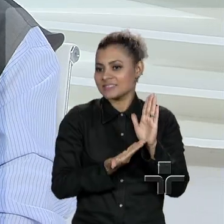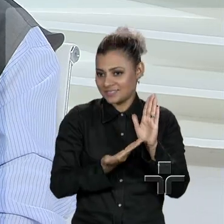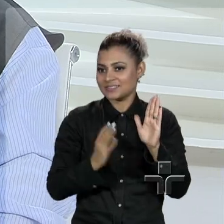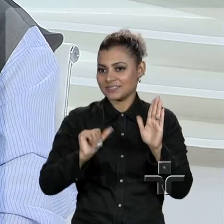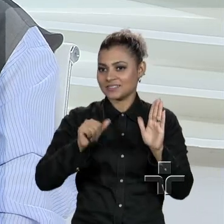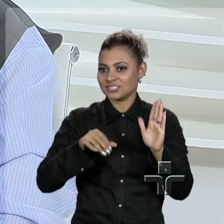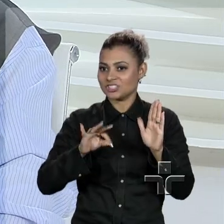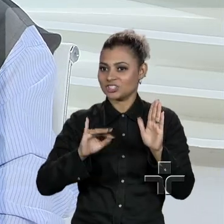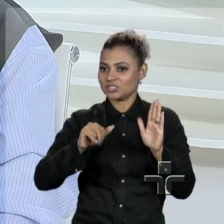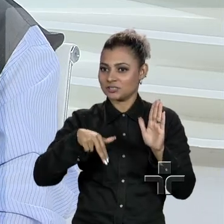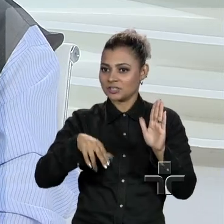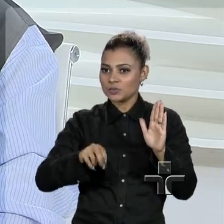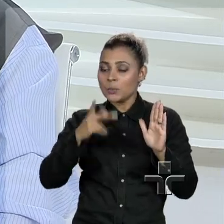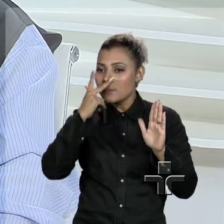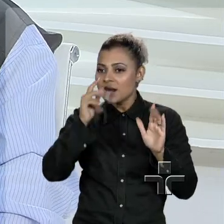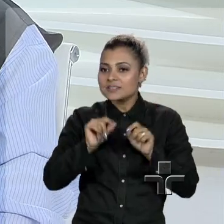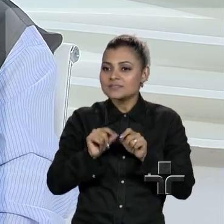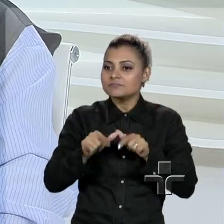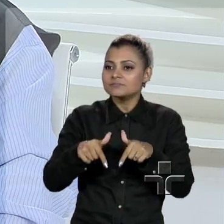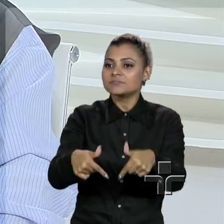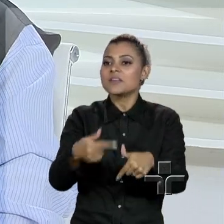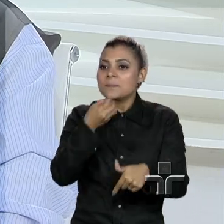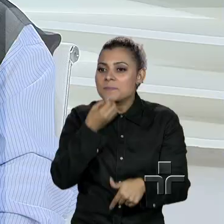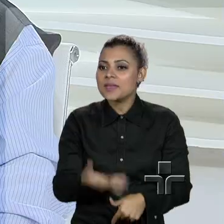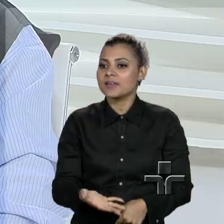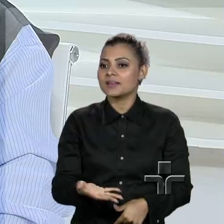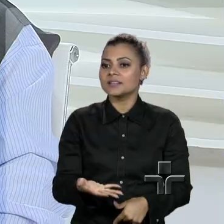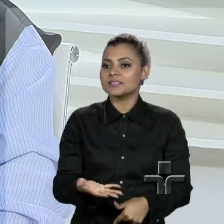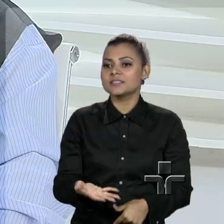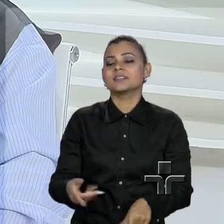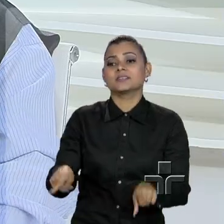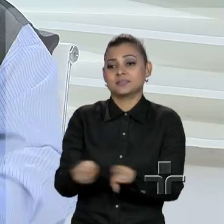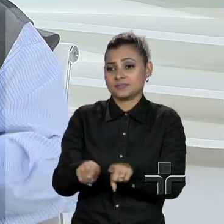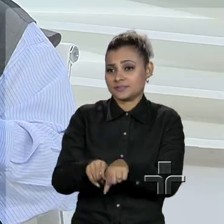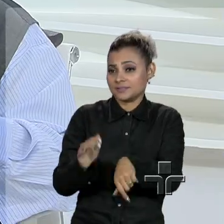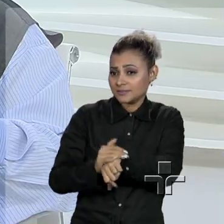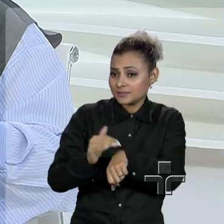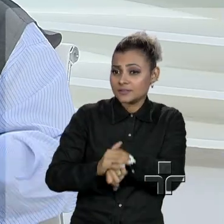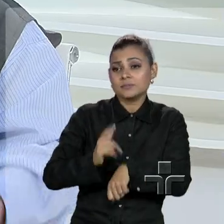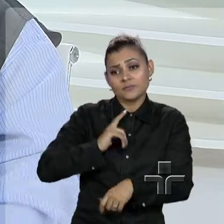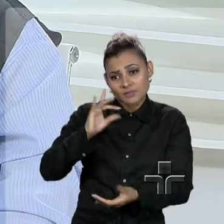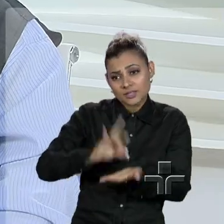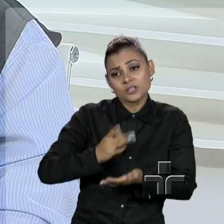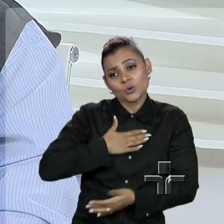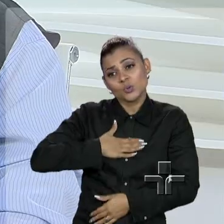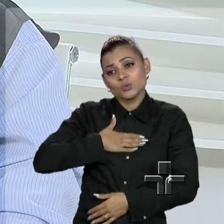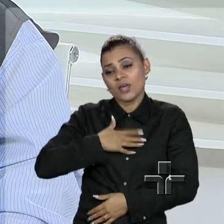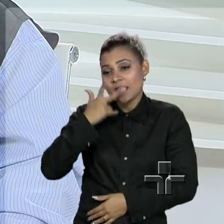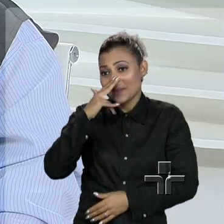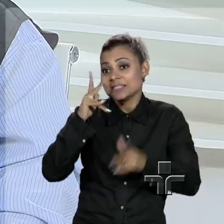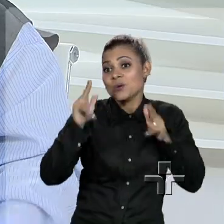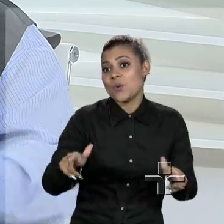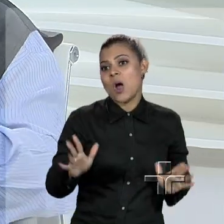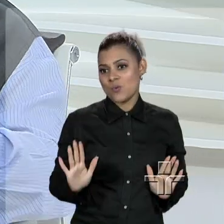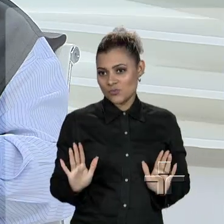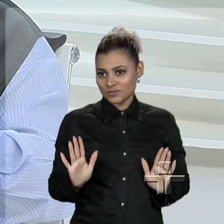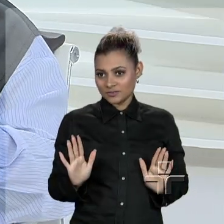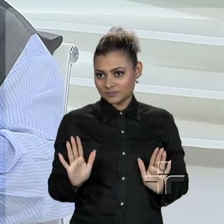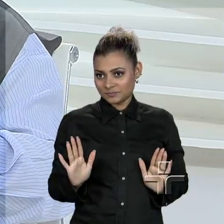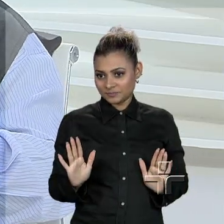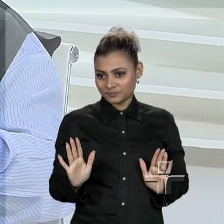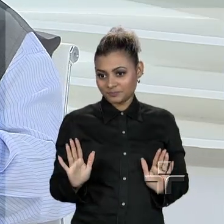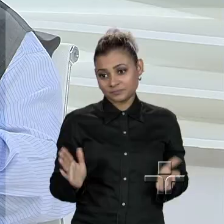só faz o bem, faz para a nação o que gostaria que fizessem com ele.